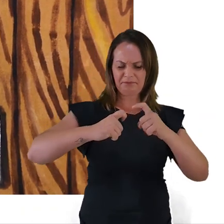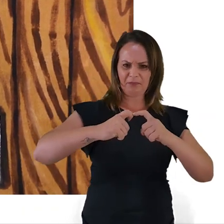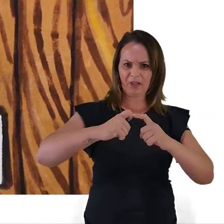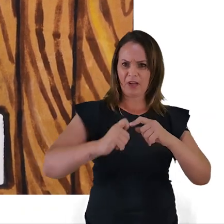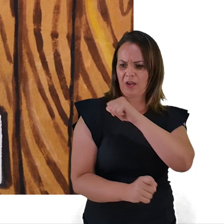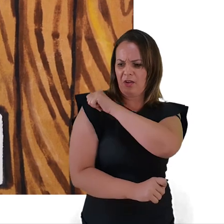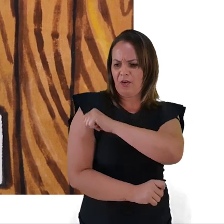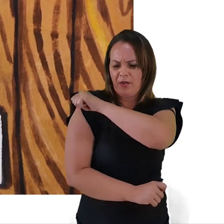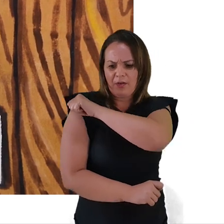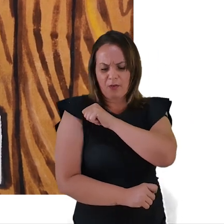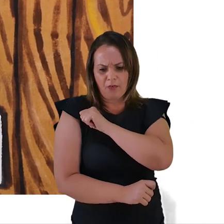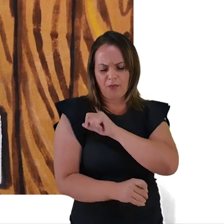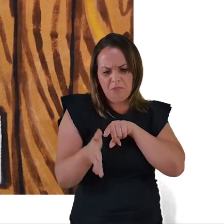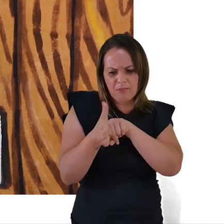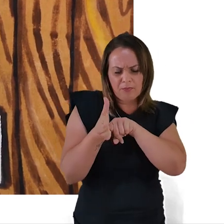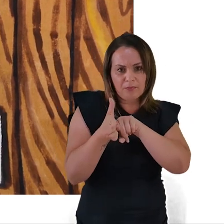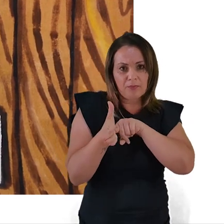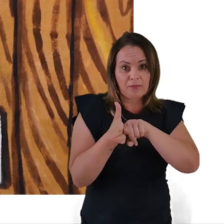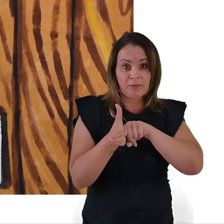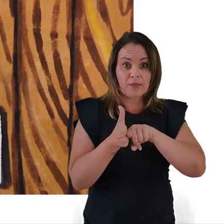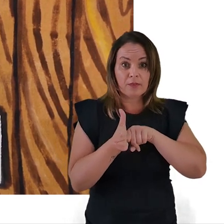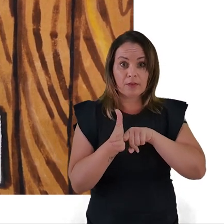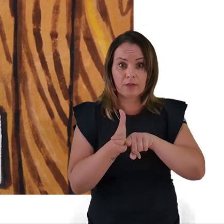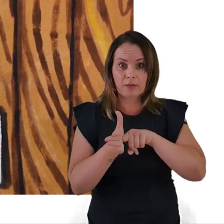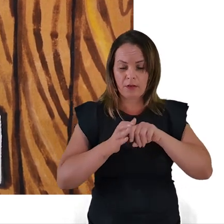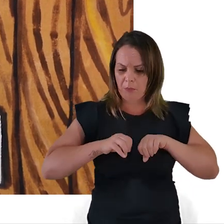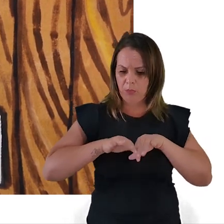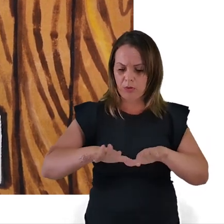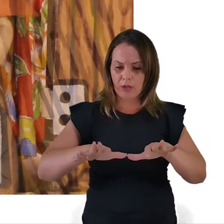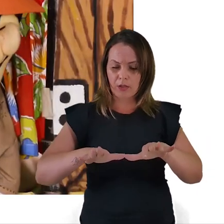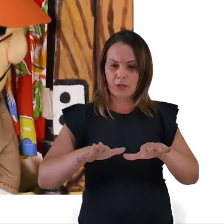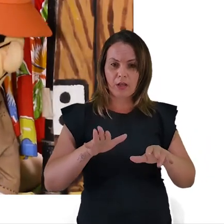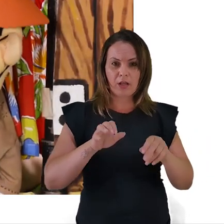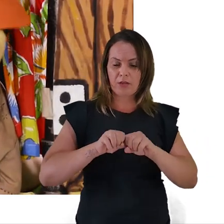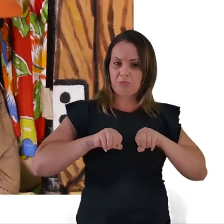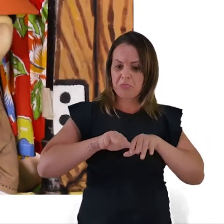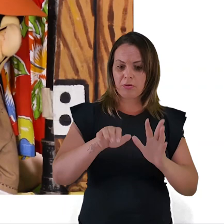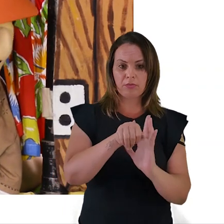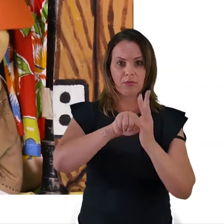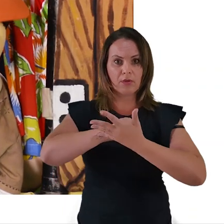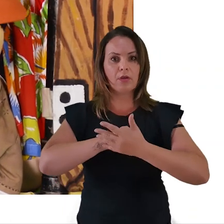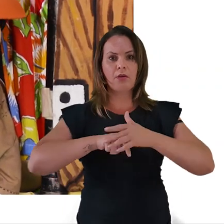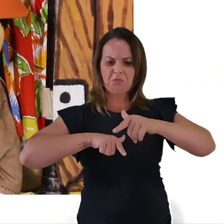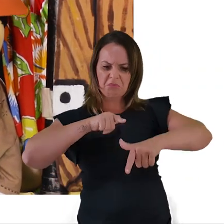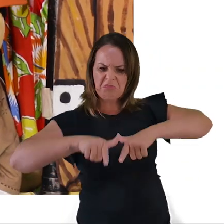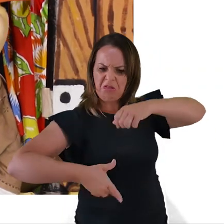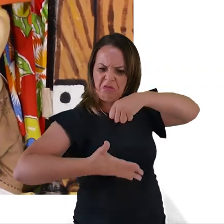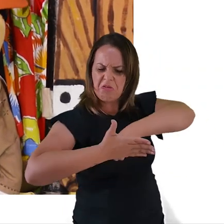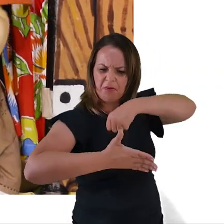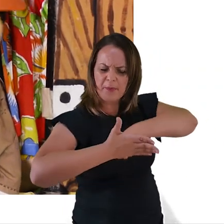enfermeiras, pesquisadores que estão enfrentando a pandemia da Covid-19, trabalhando na invenção da